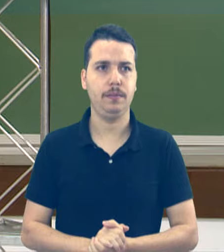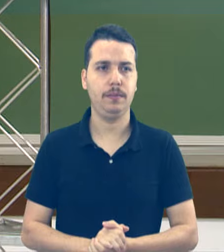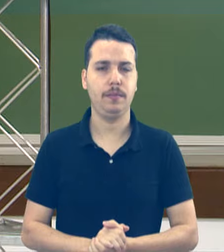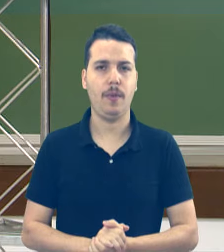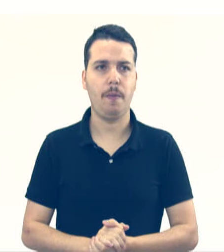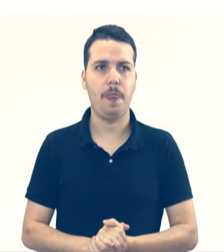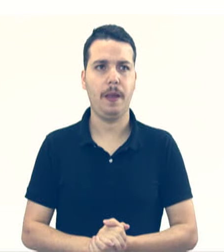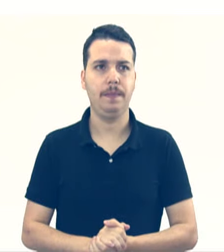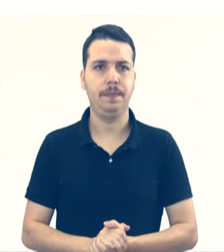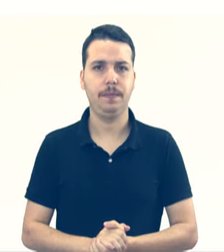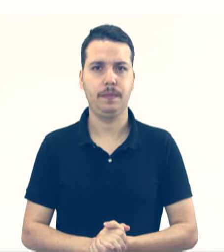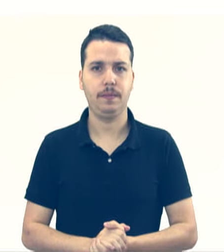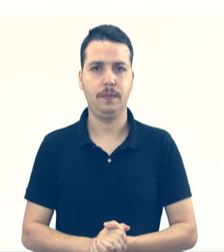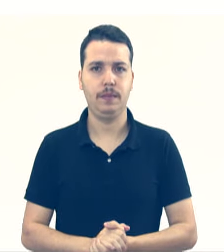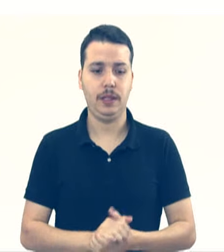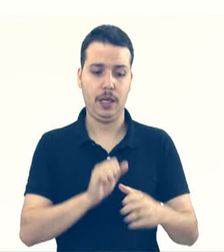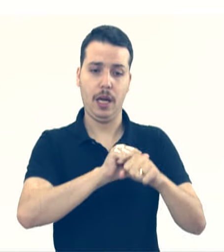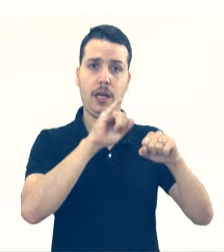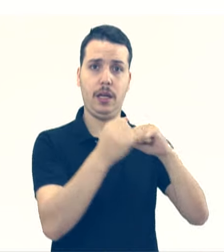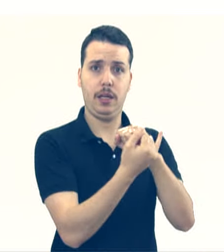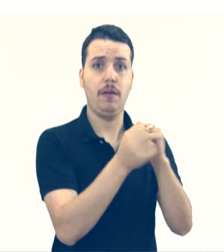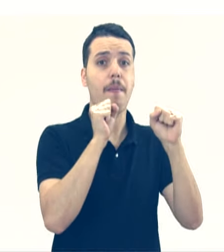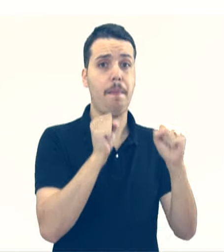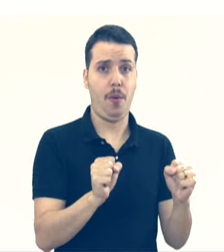Os adjetivos podem ser